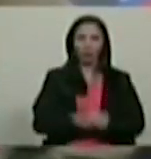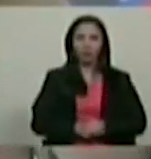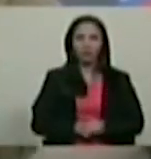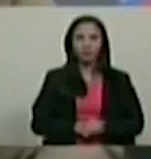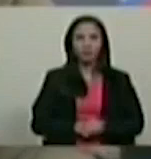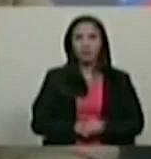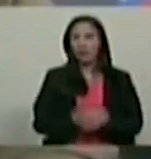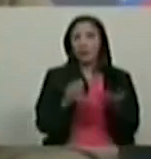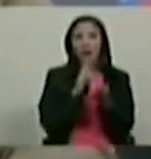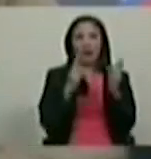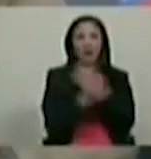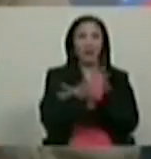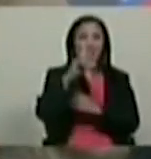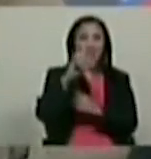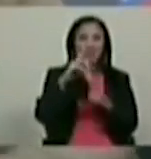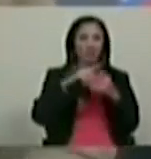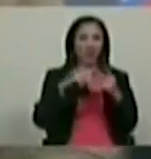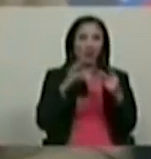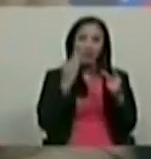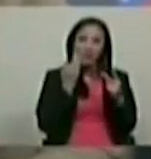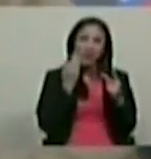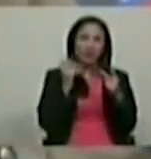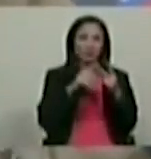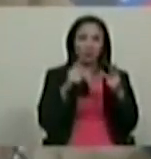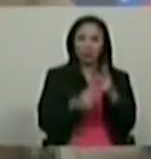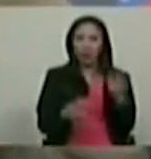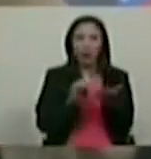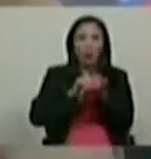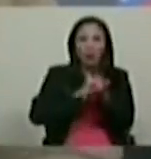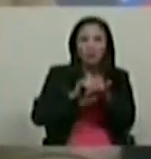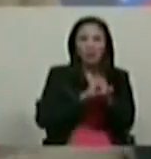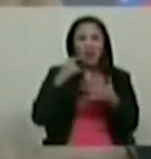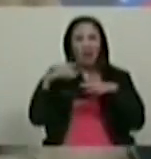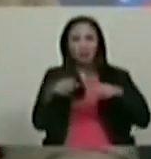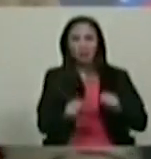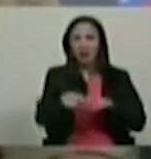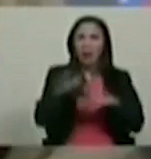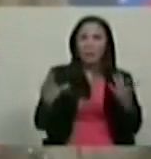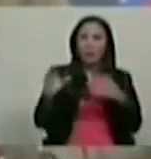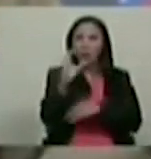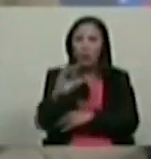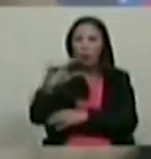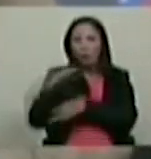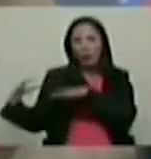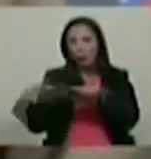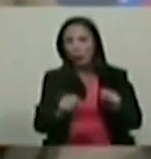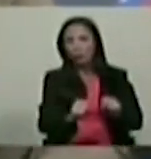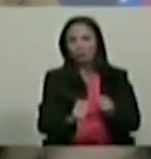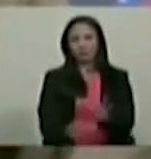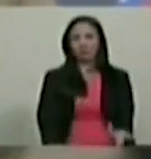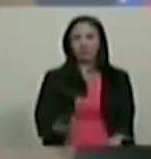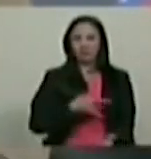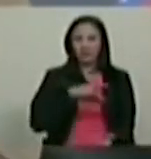acusou diretamente os Estados Unidos de estarem por trás de um plano de intervenção estrangeira no país, em aliança com o parlamento venezuelano, de